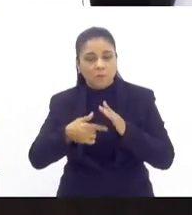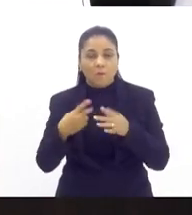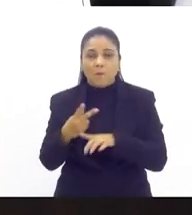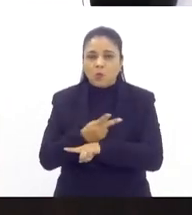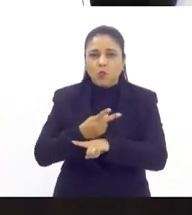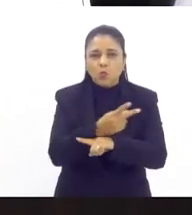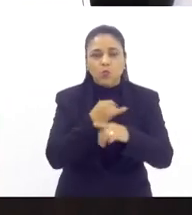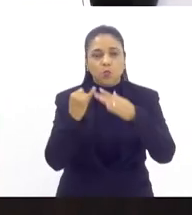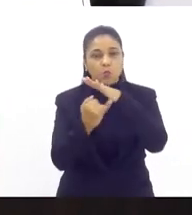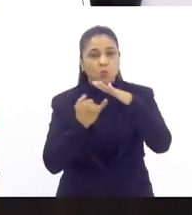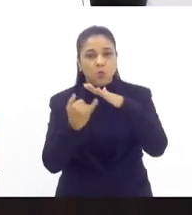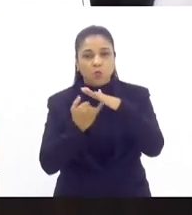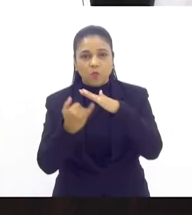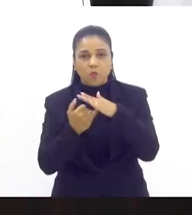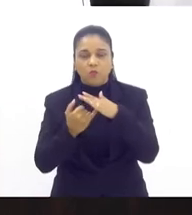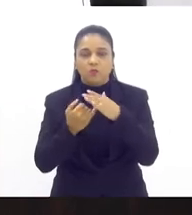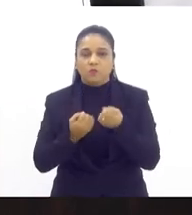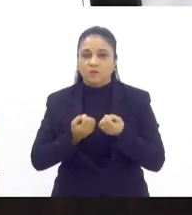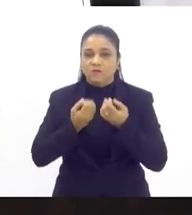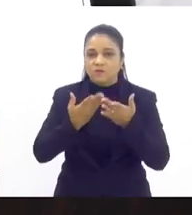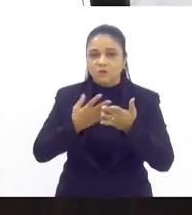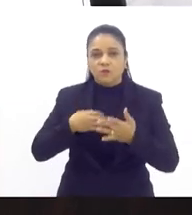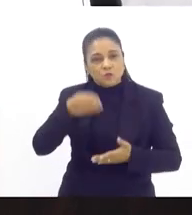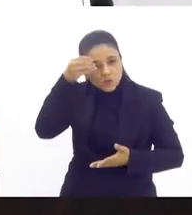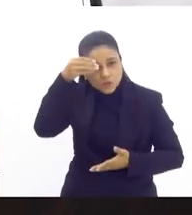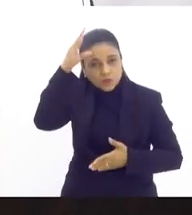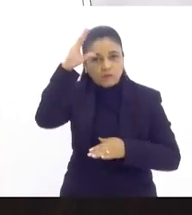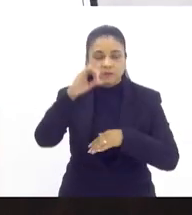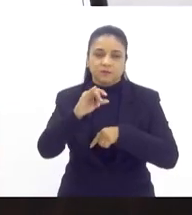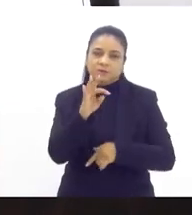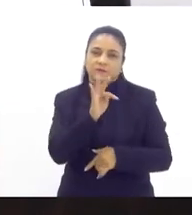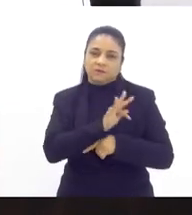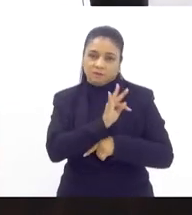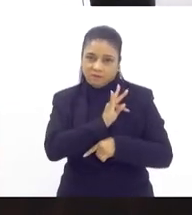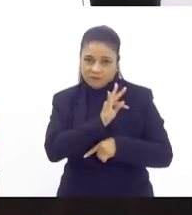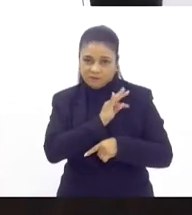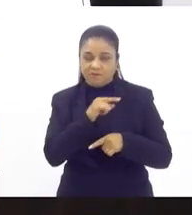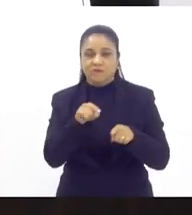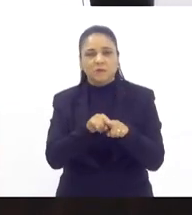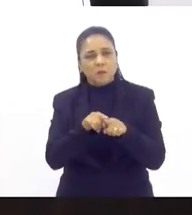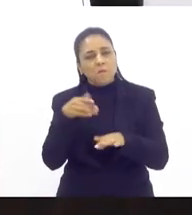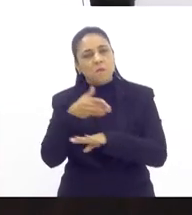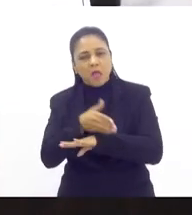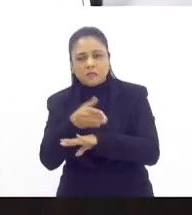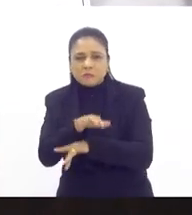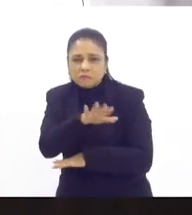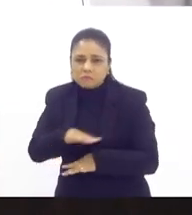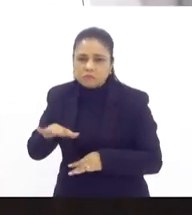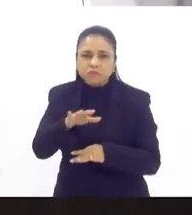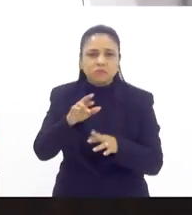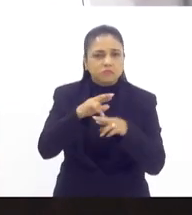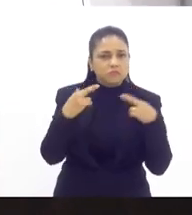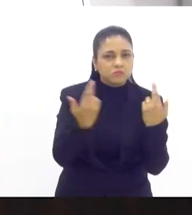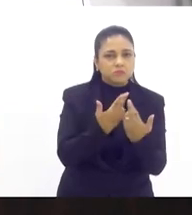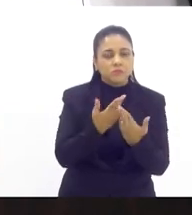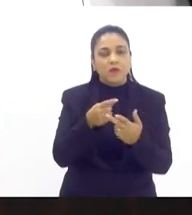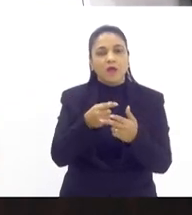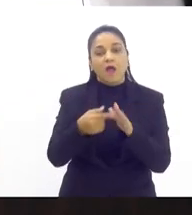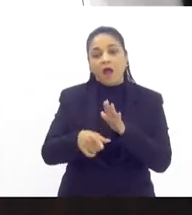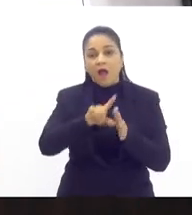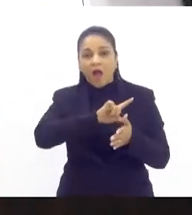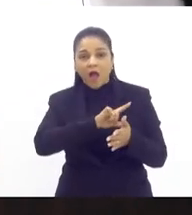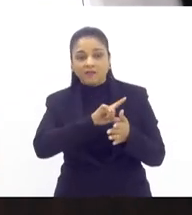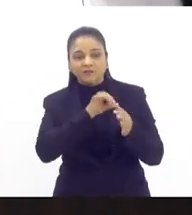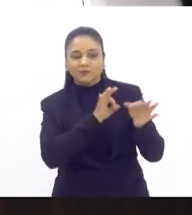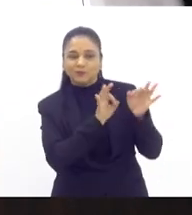oferecendo o nosso conhecimento técnico tentando participar dos espaços antes que eles ocorram né